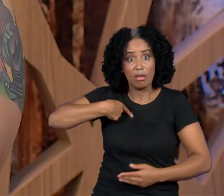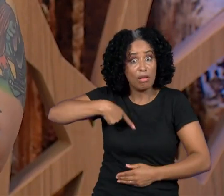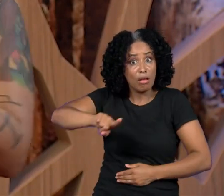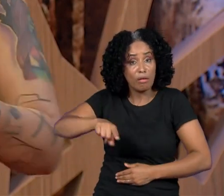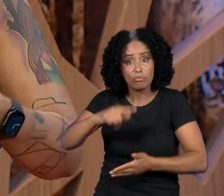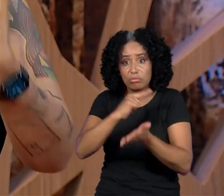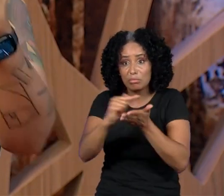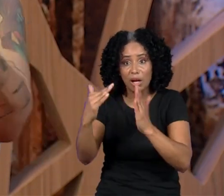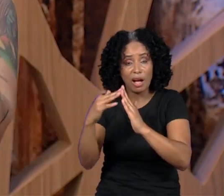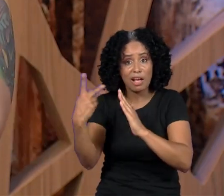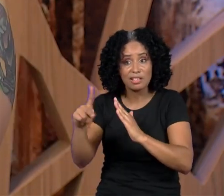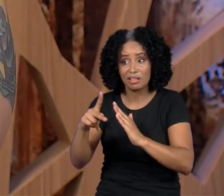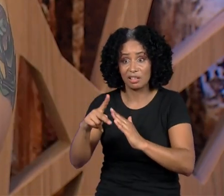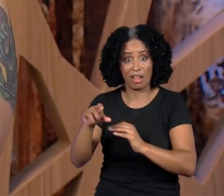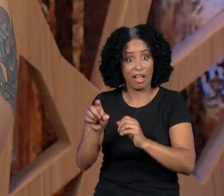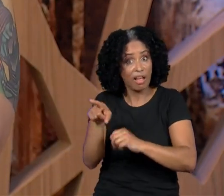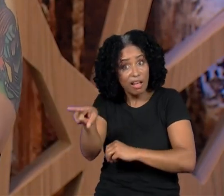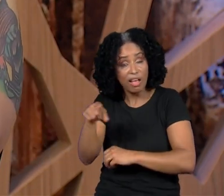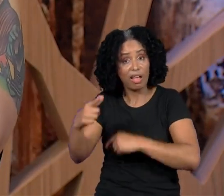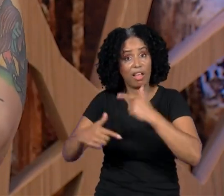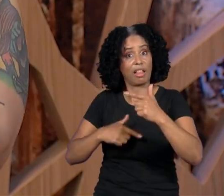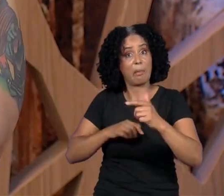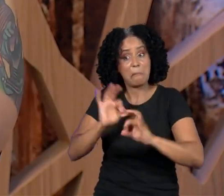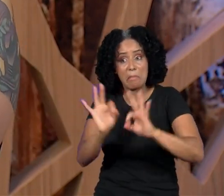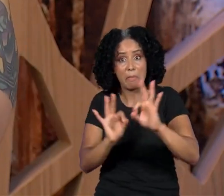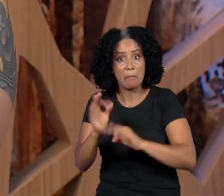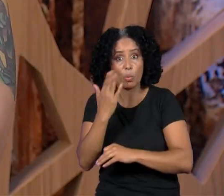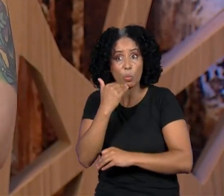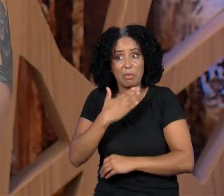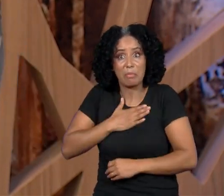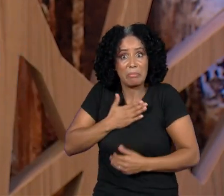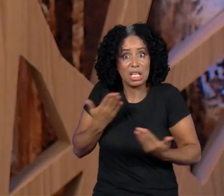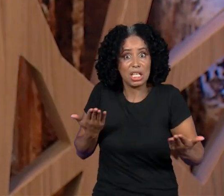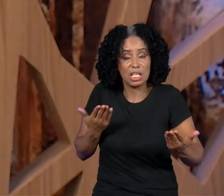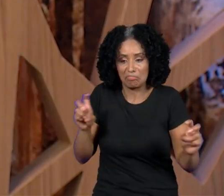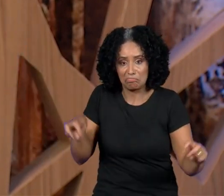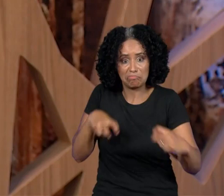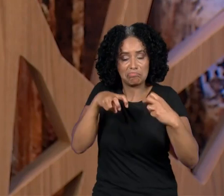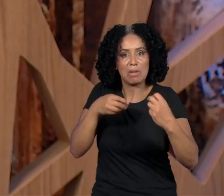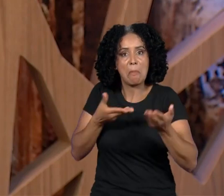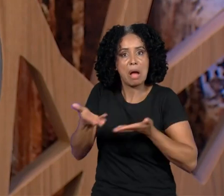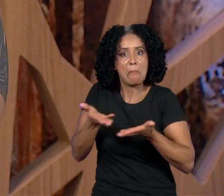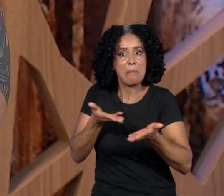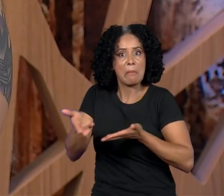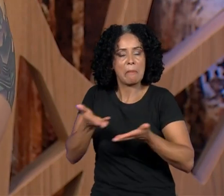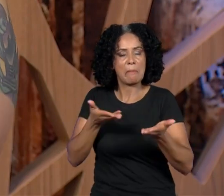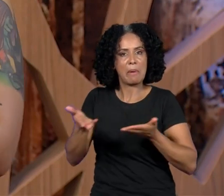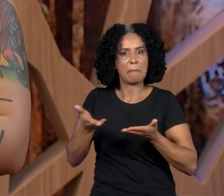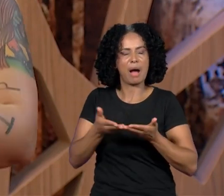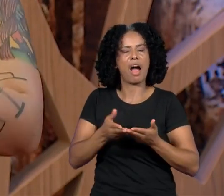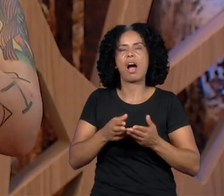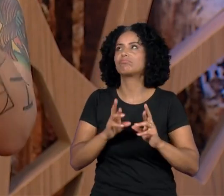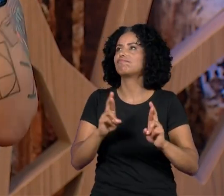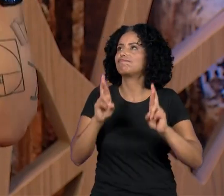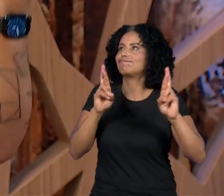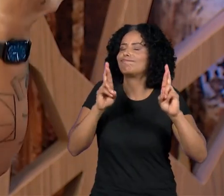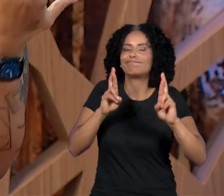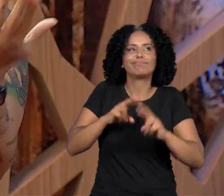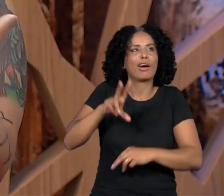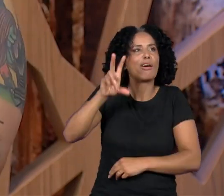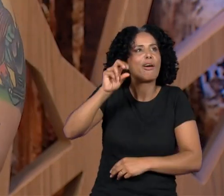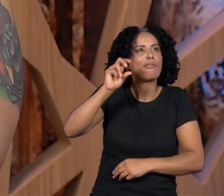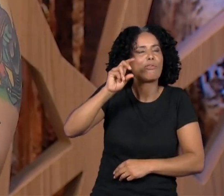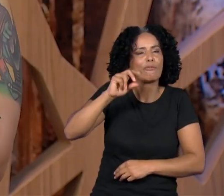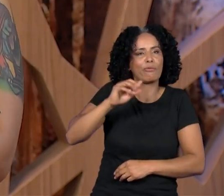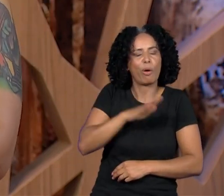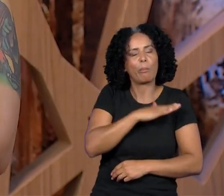estava cozinhando para mim, e a gente sentada juntas comendo. E eu espero que de onde a minha avó estiver, que ela tenha essa visão de que